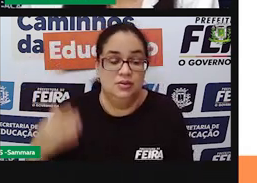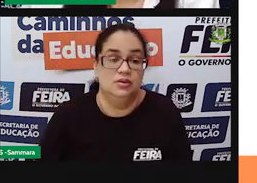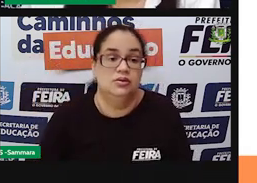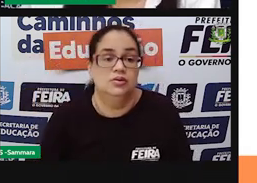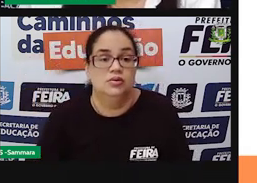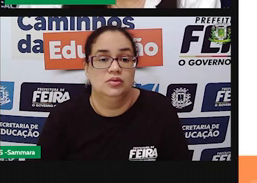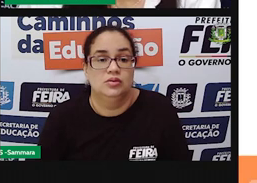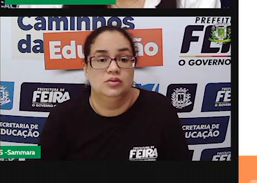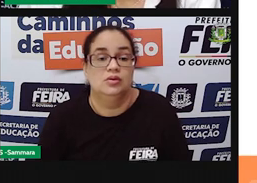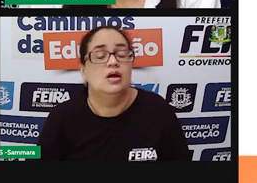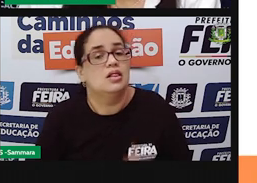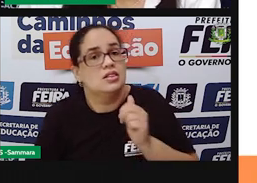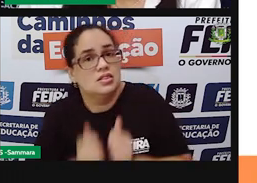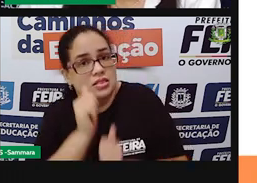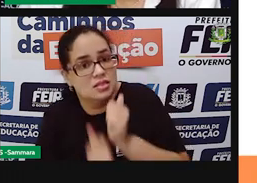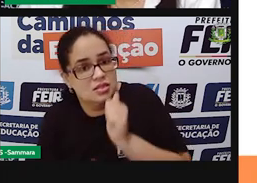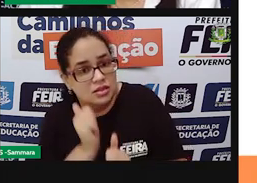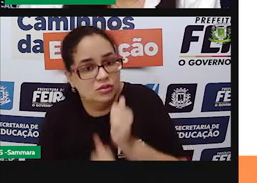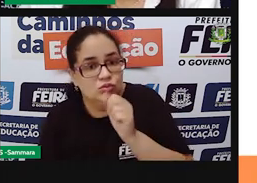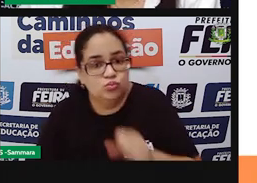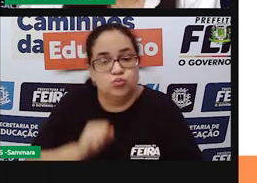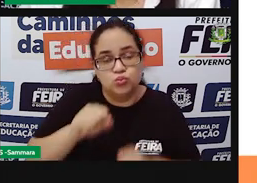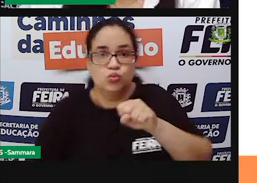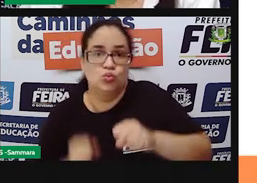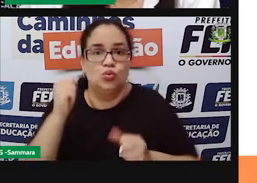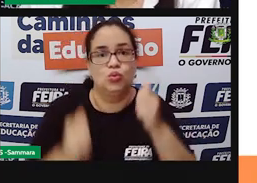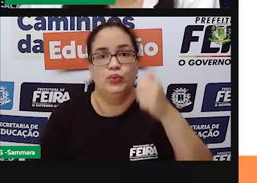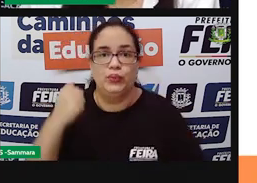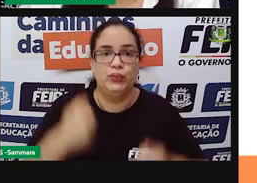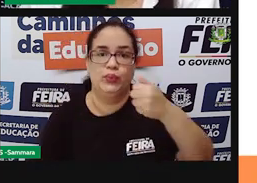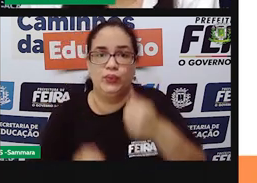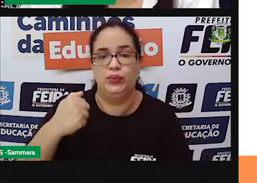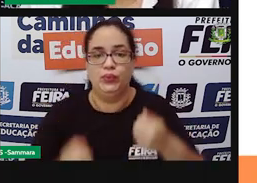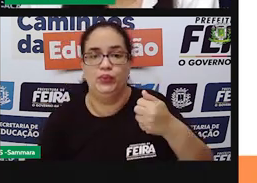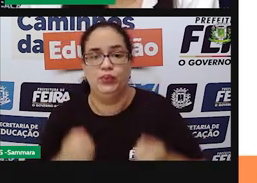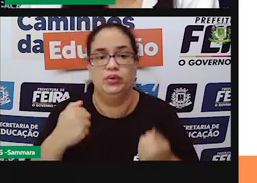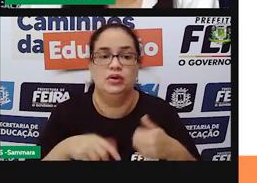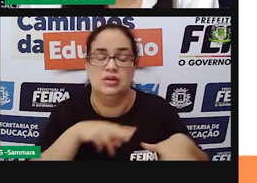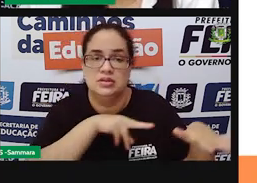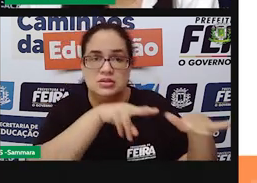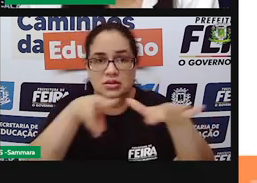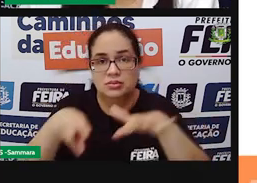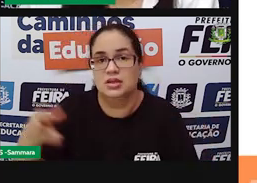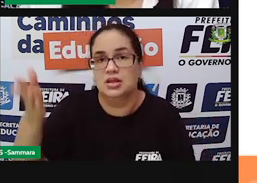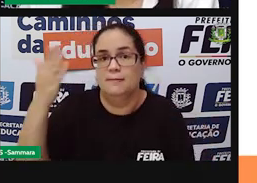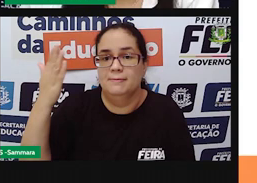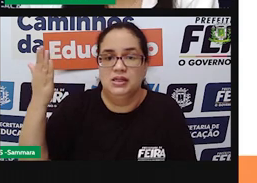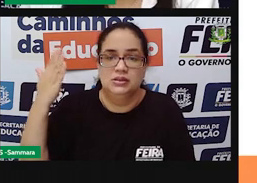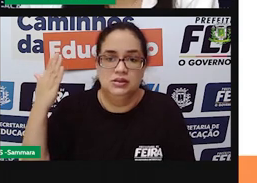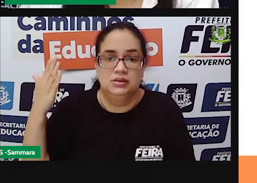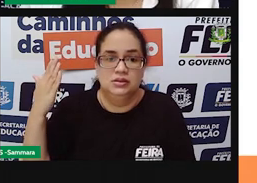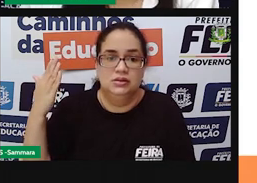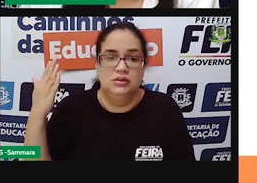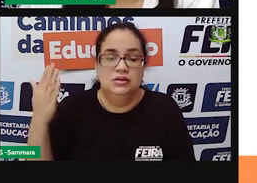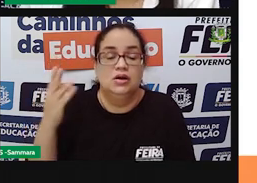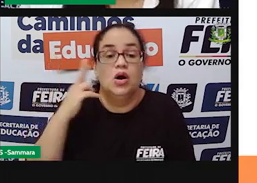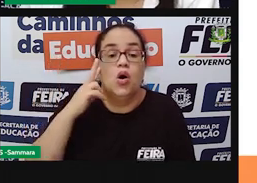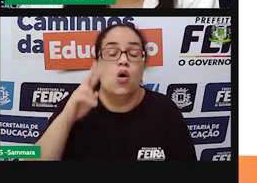passado. Os atletas correram a maratona na semana passada. Olha